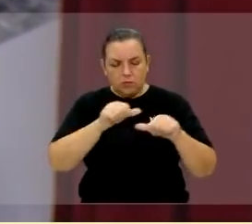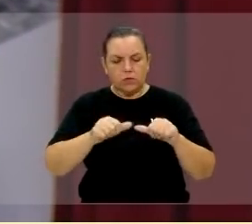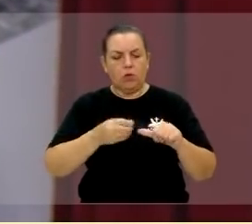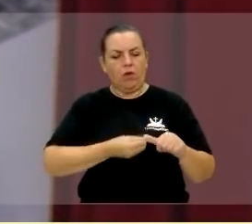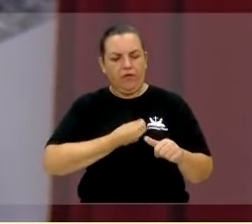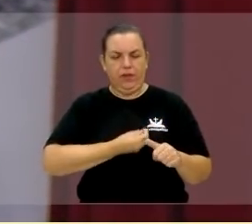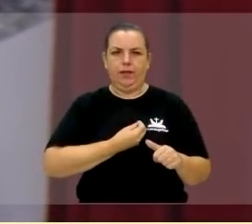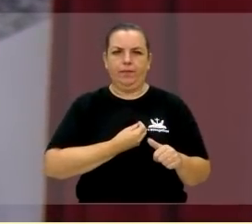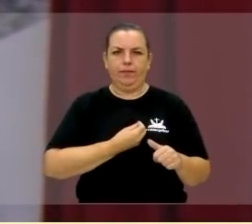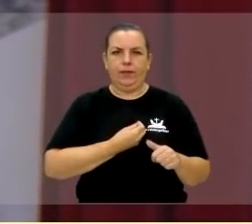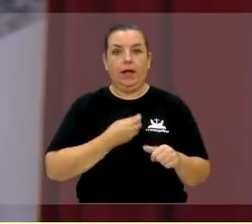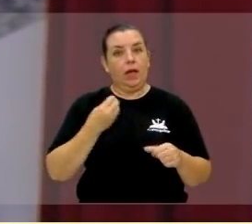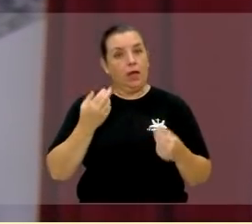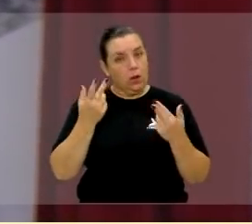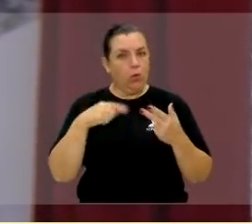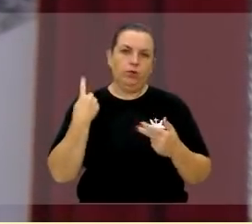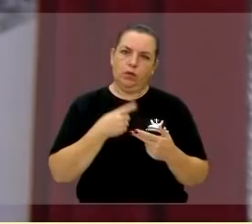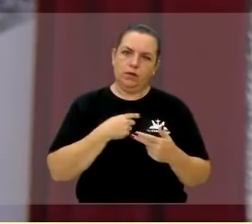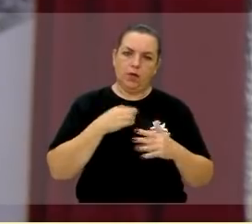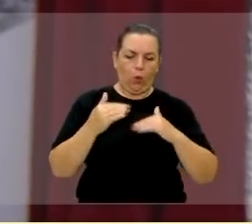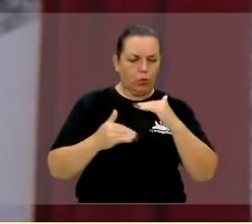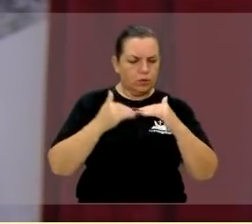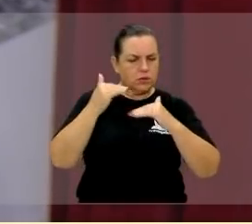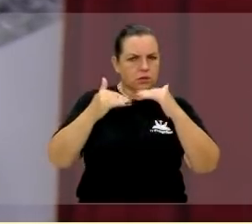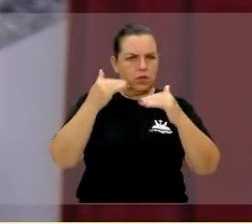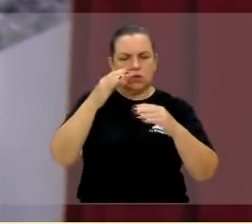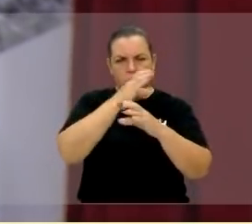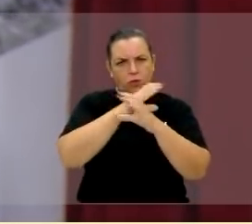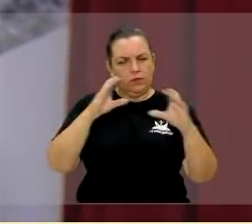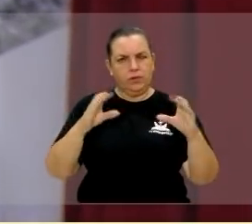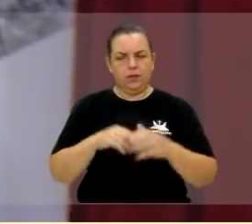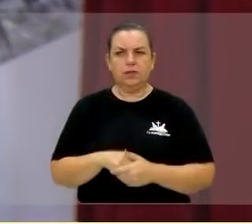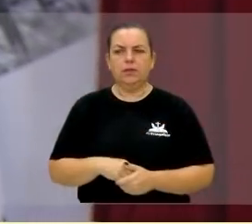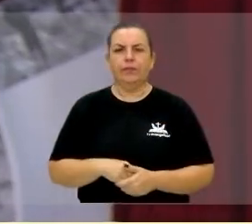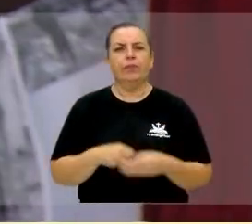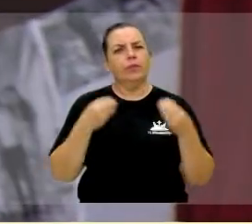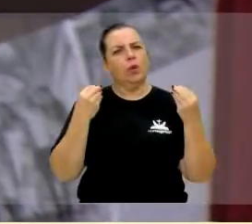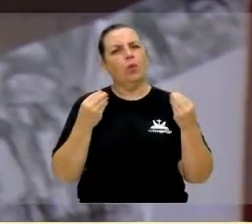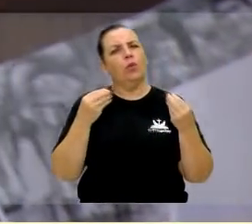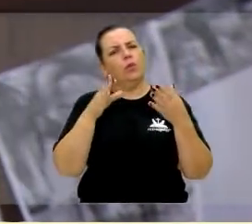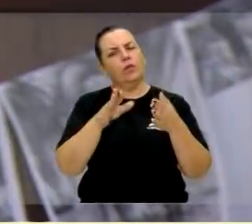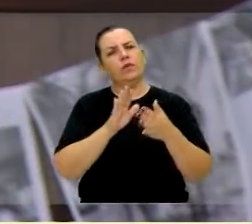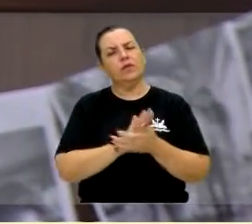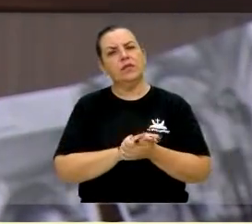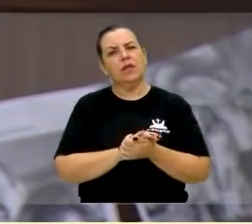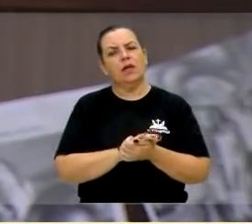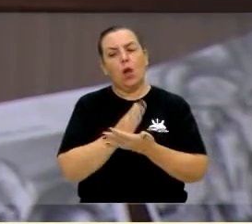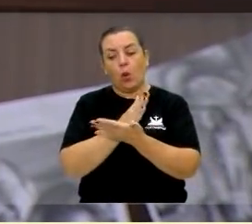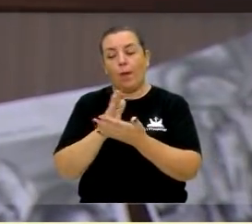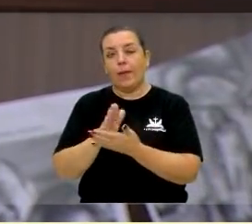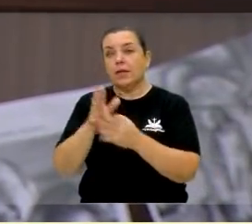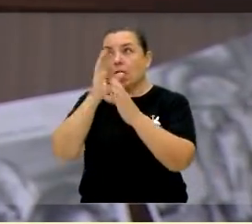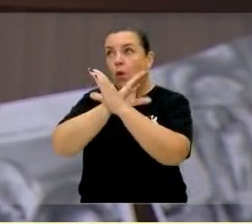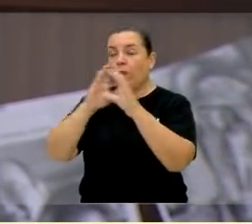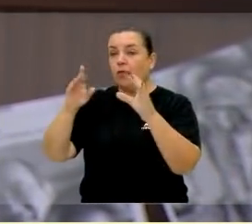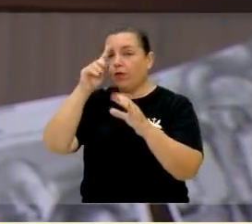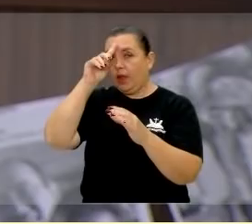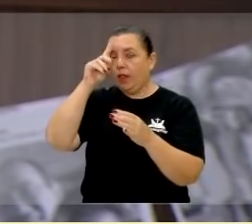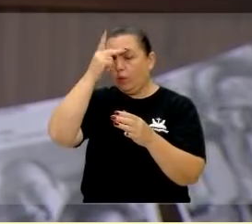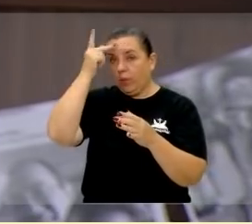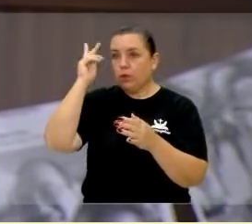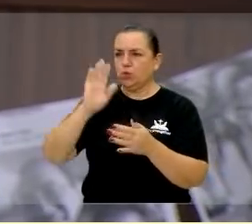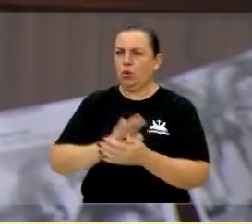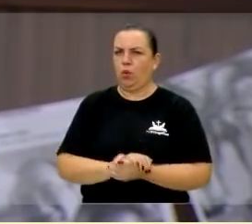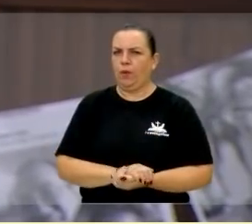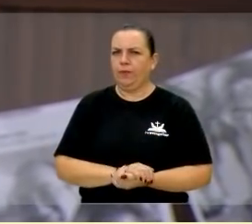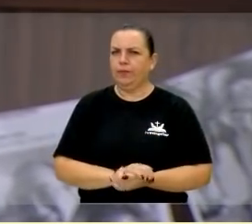de confiança. Veja, como que você passa a confiar numa pessoa? Você